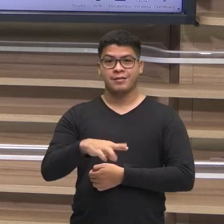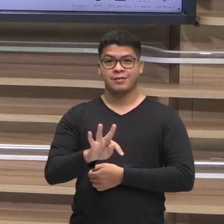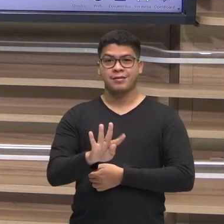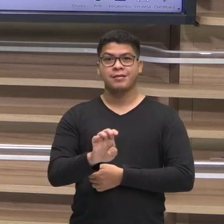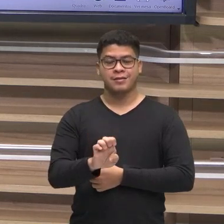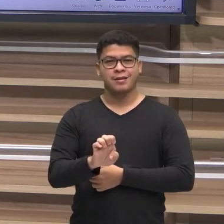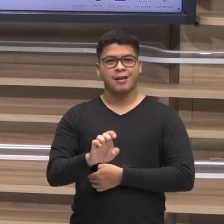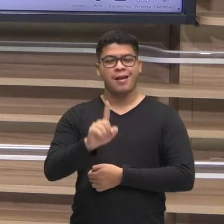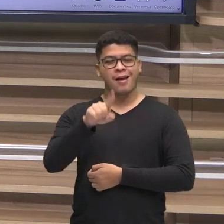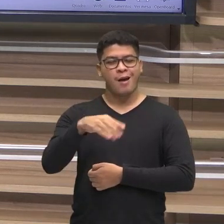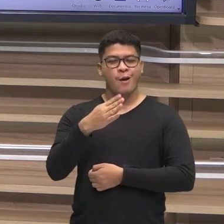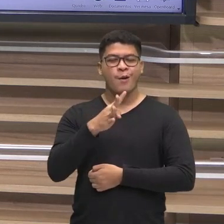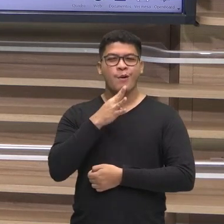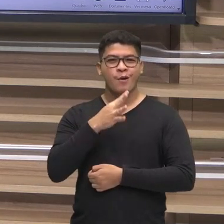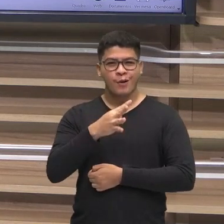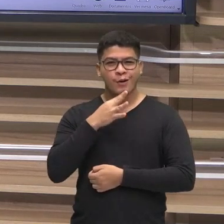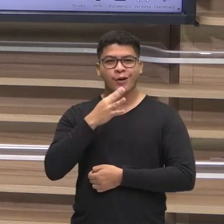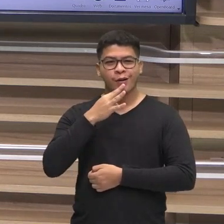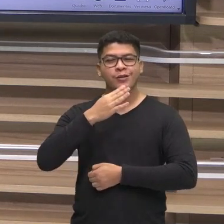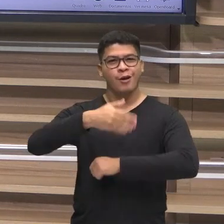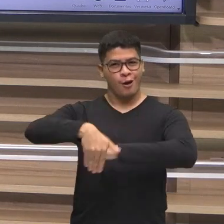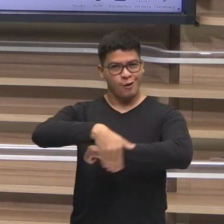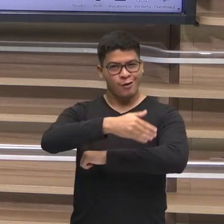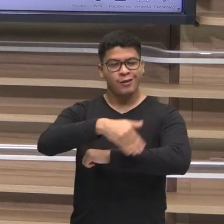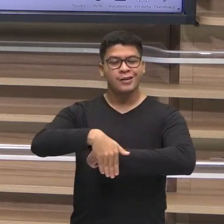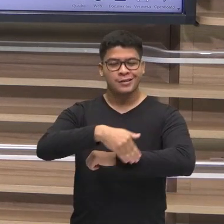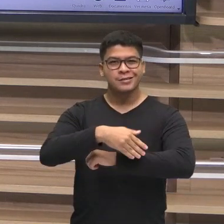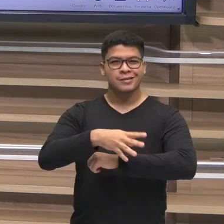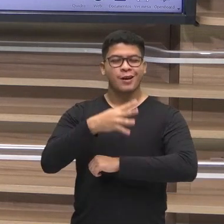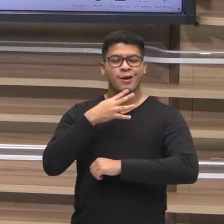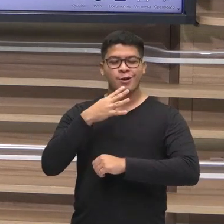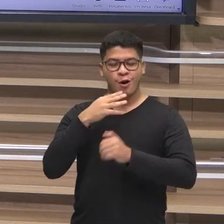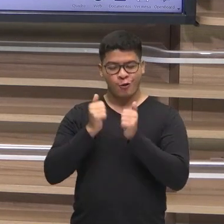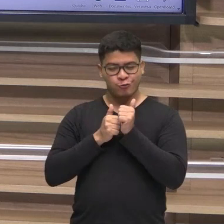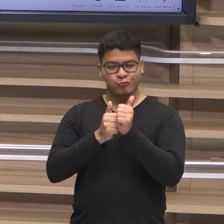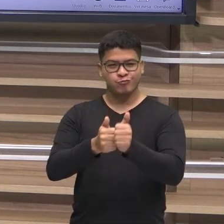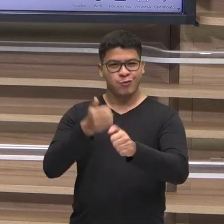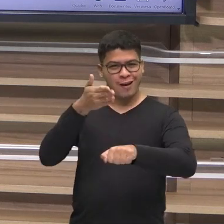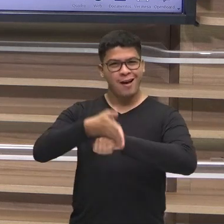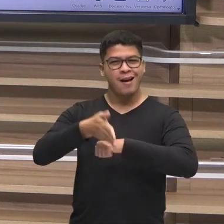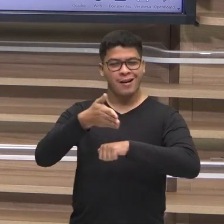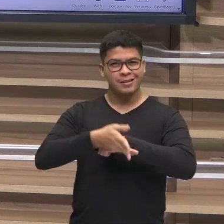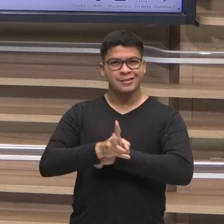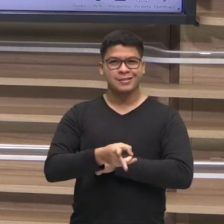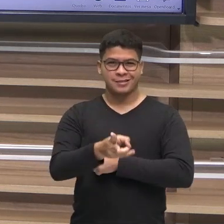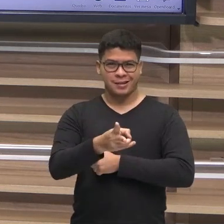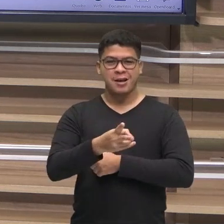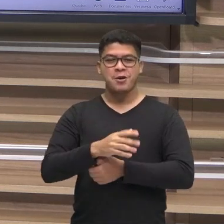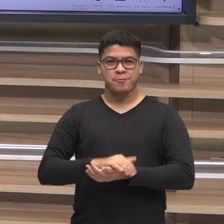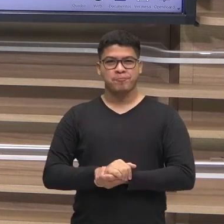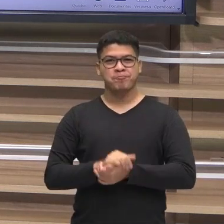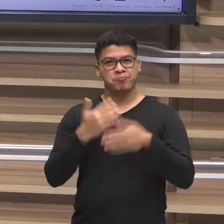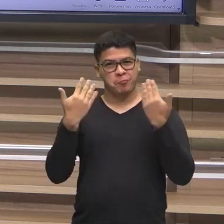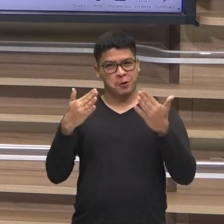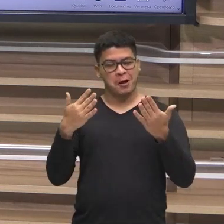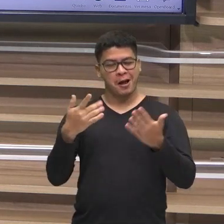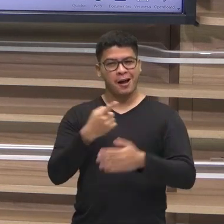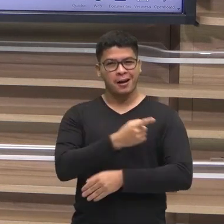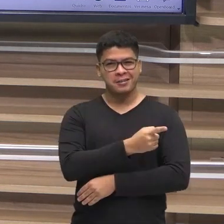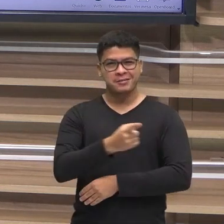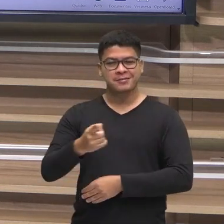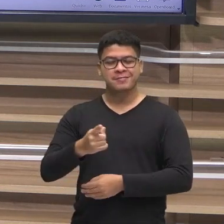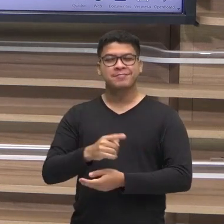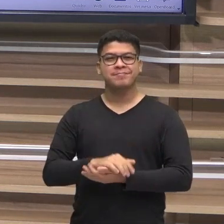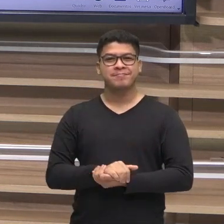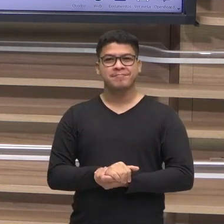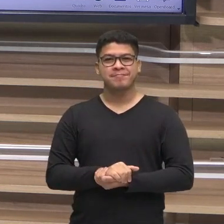A Escola Estadual Vicente Teles de Souza participa bastante aqui comigo, viu? Congratulations, ótima participação. Sempre estão aqui conosco